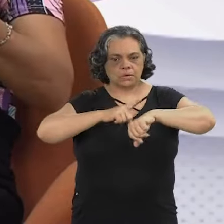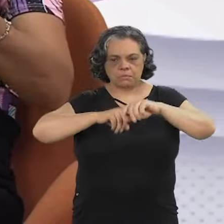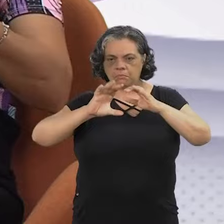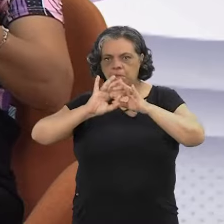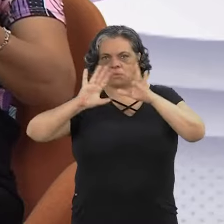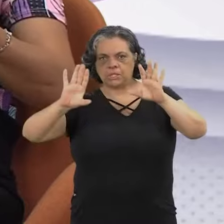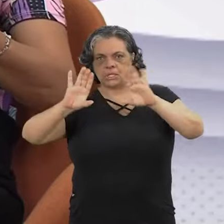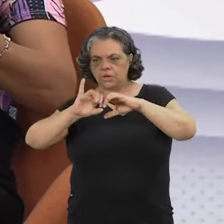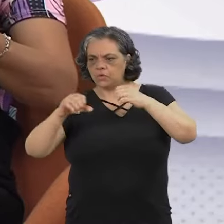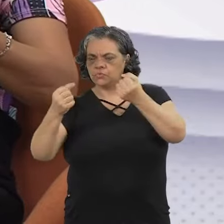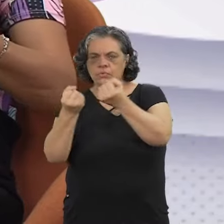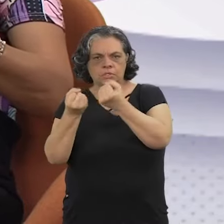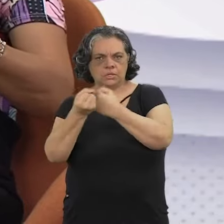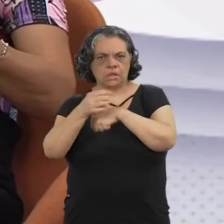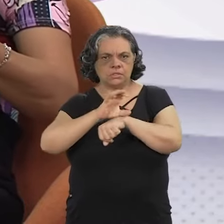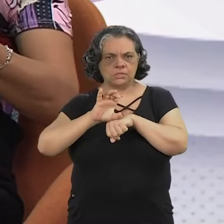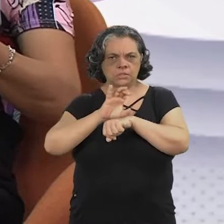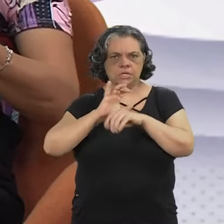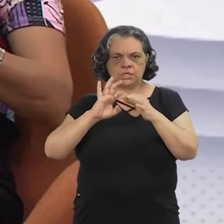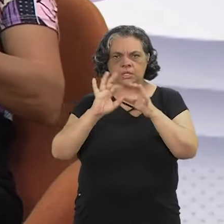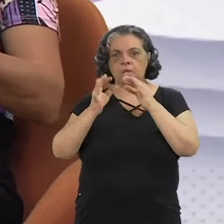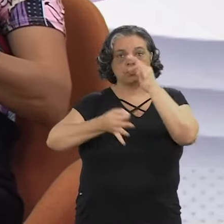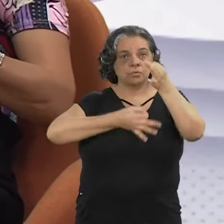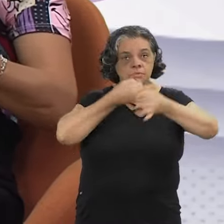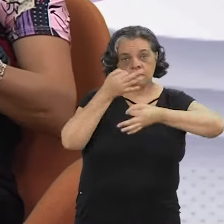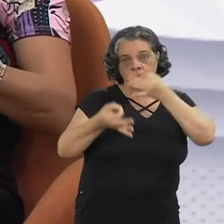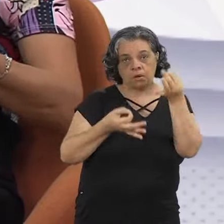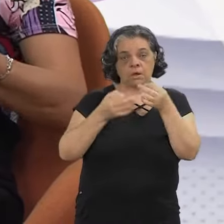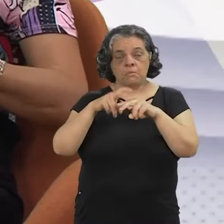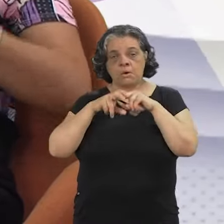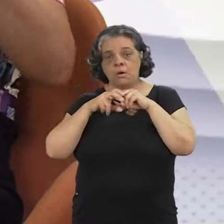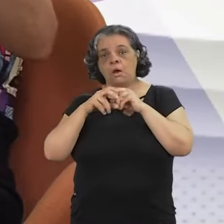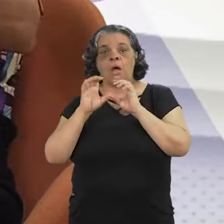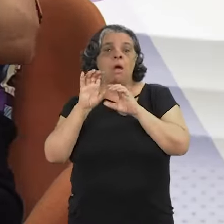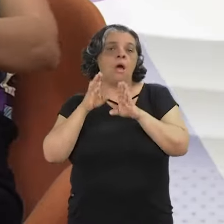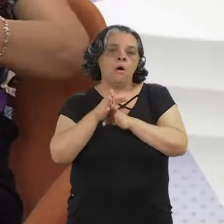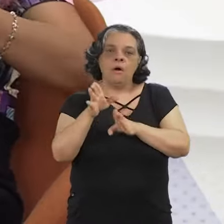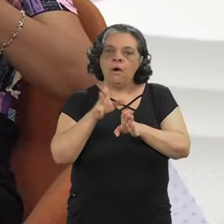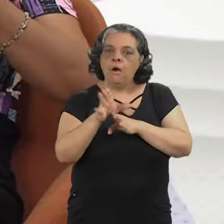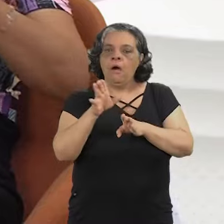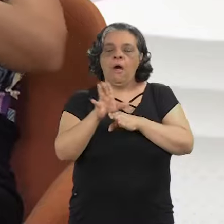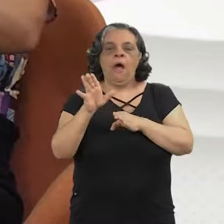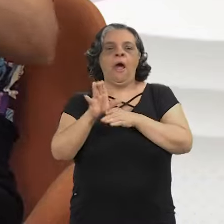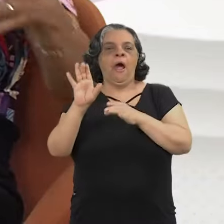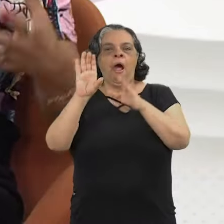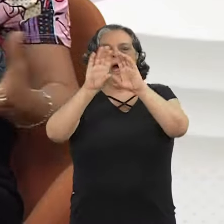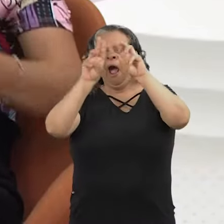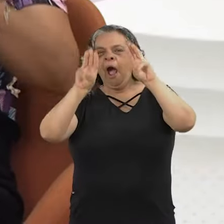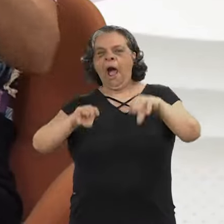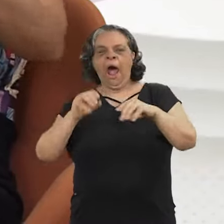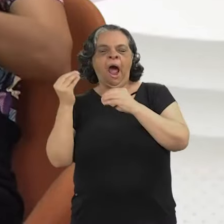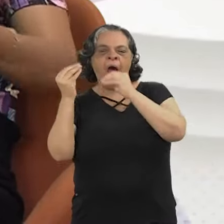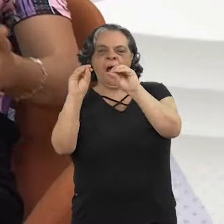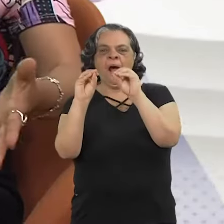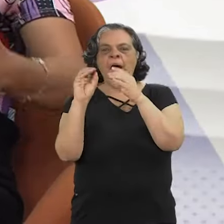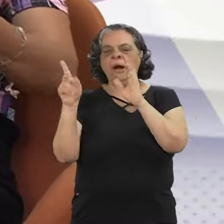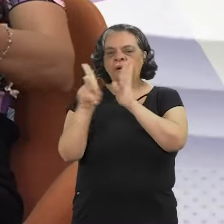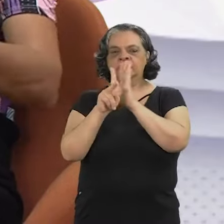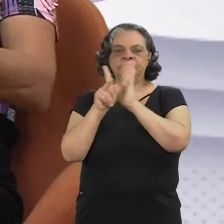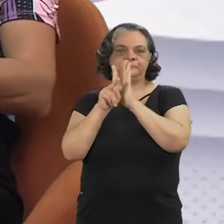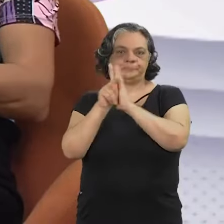tempo permitir que a sociedade civil dê os seus pitacos né através de conselhos de fóruns de instâncias que estão